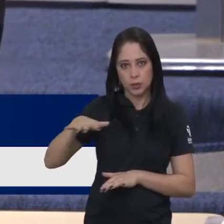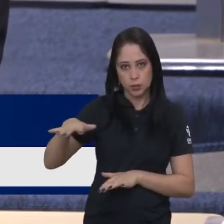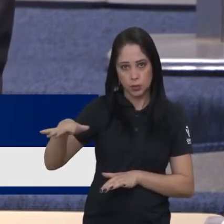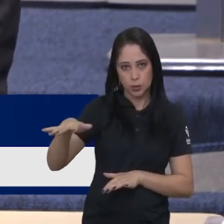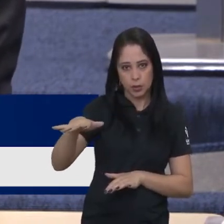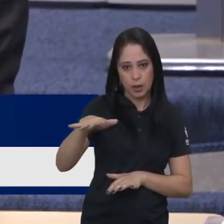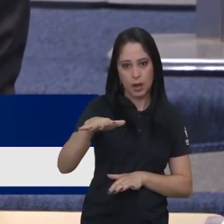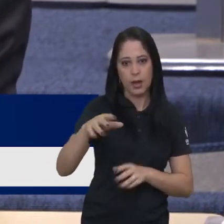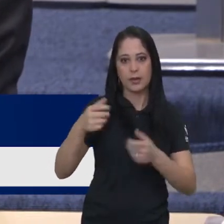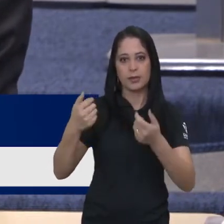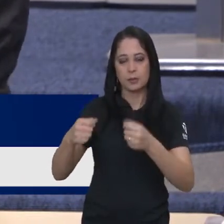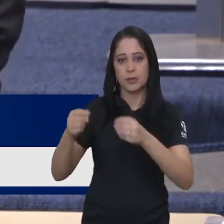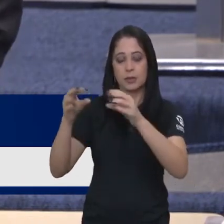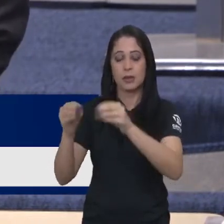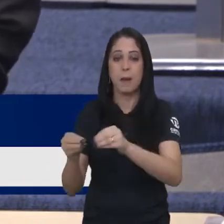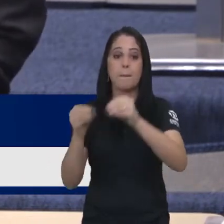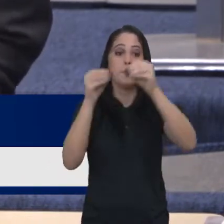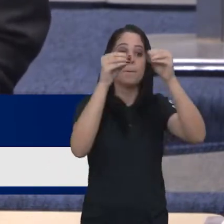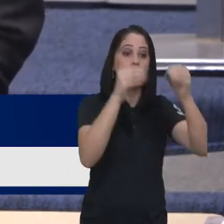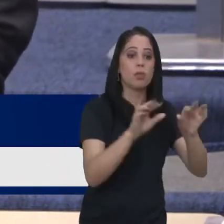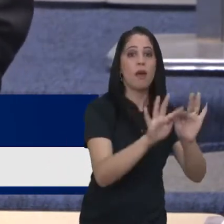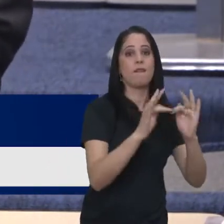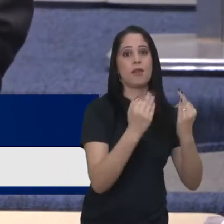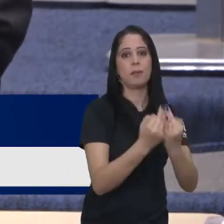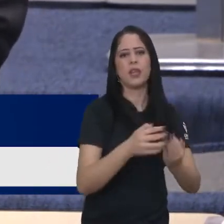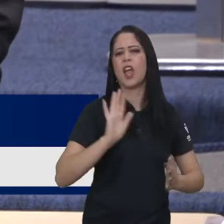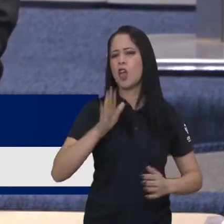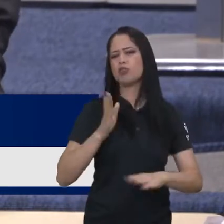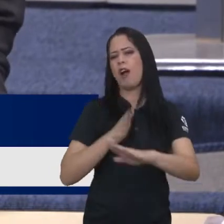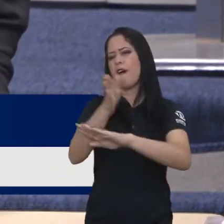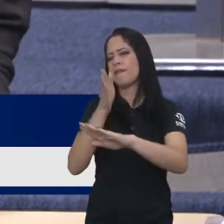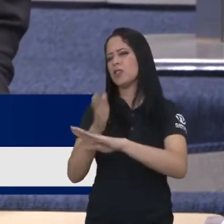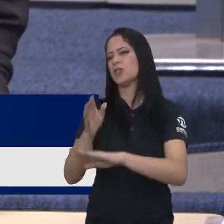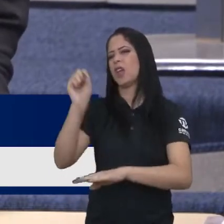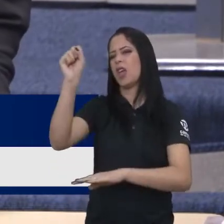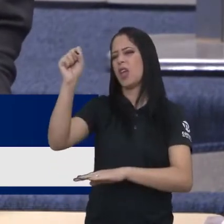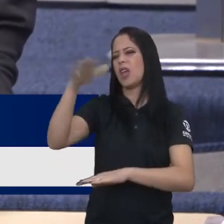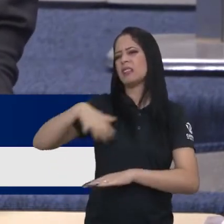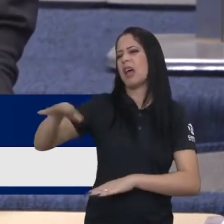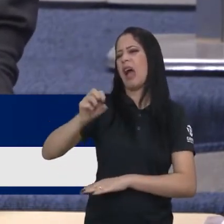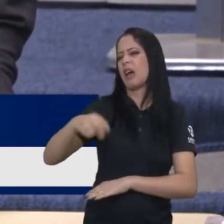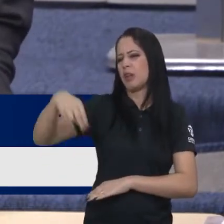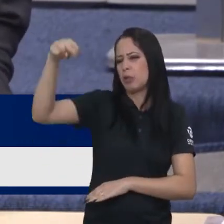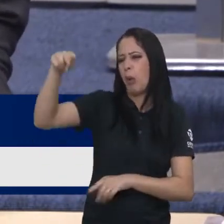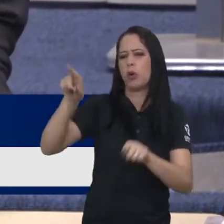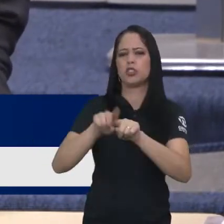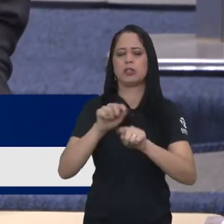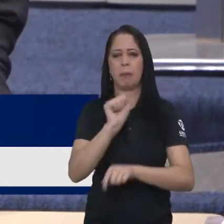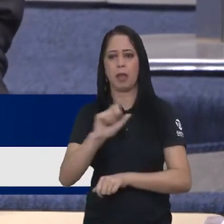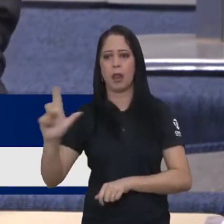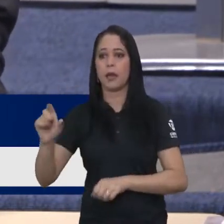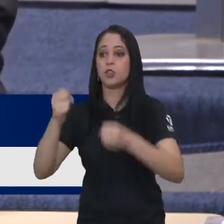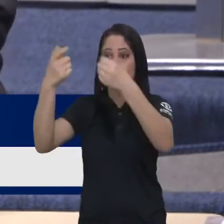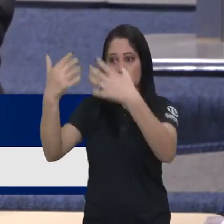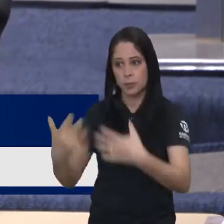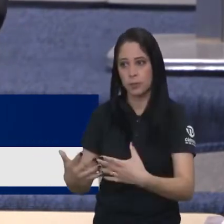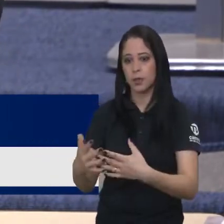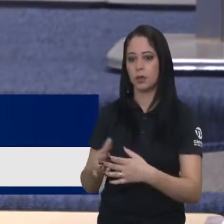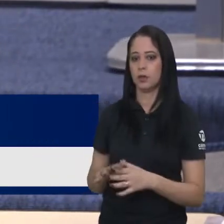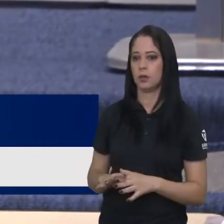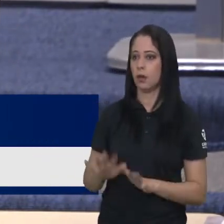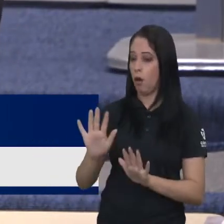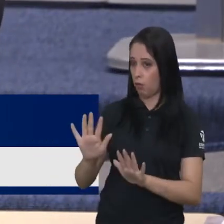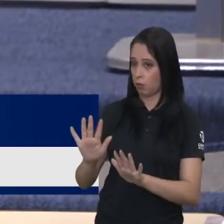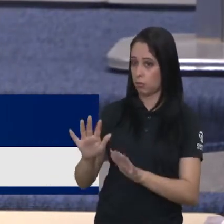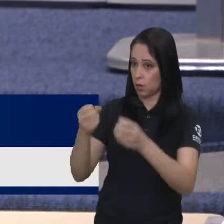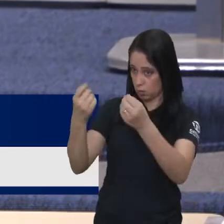reassentar as pessoas que estão em área de risco. Eu já fui várias vezes na Zona Norte, na Zona Leste para conversar com as pessoas e sou muito claro e direto com eles. Não